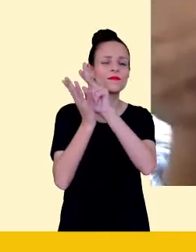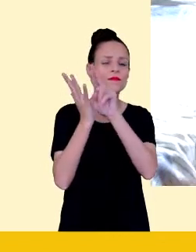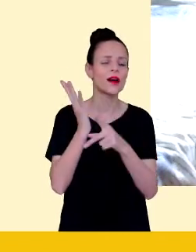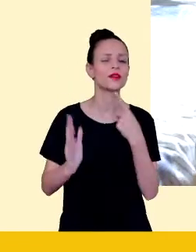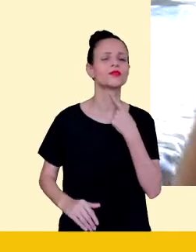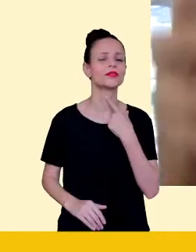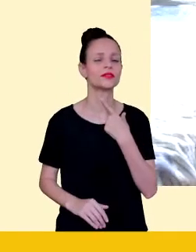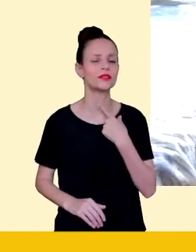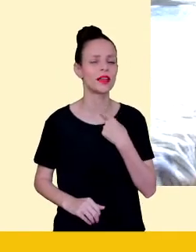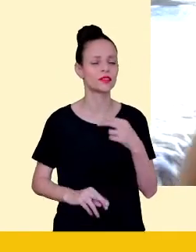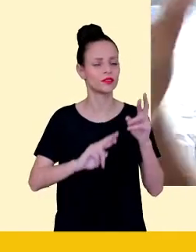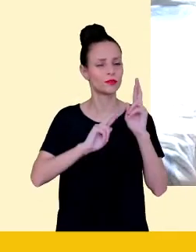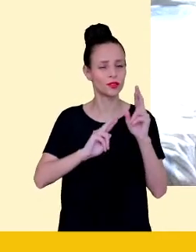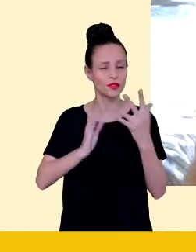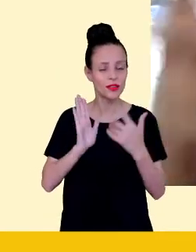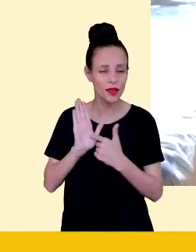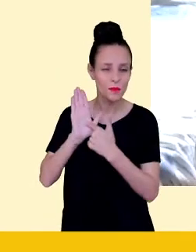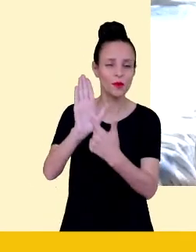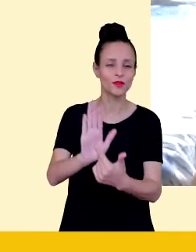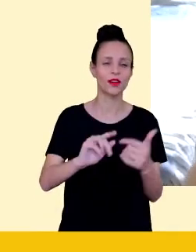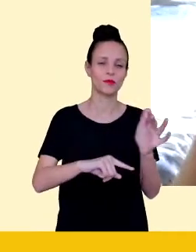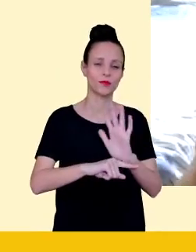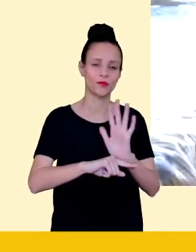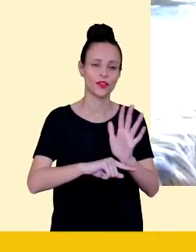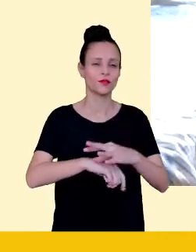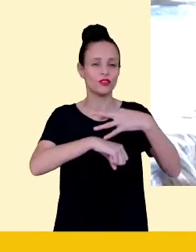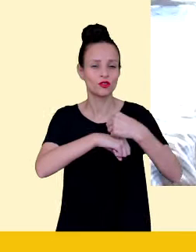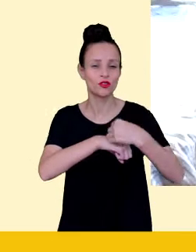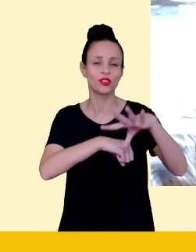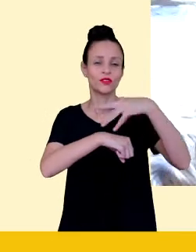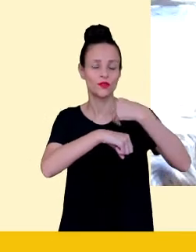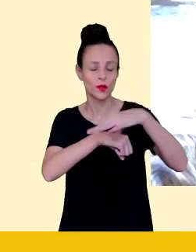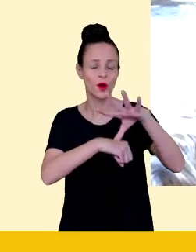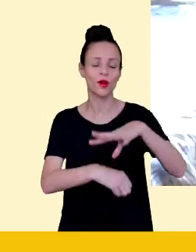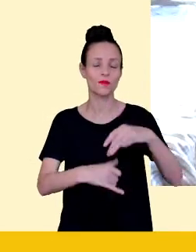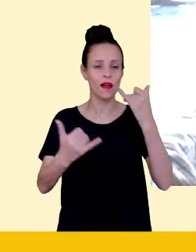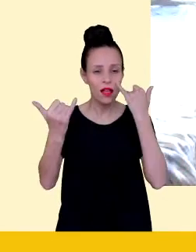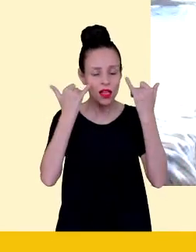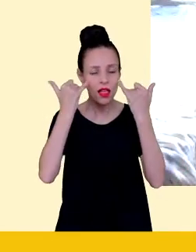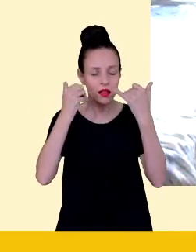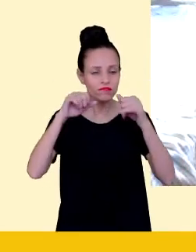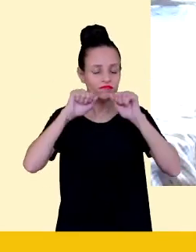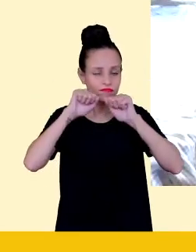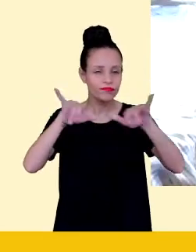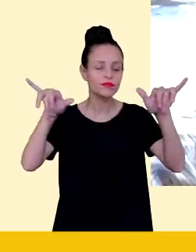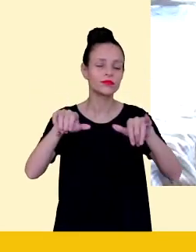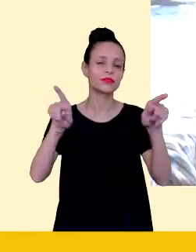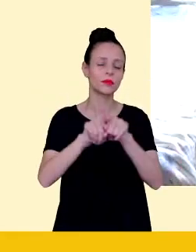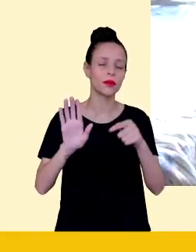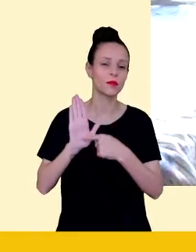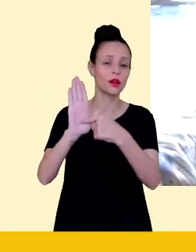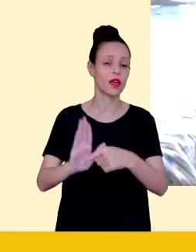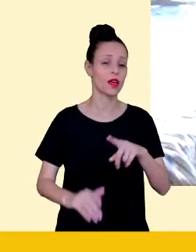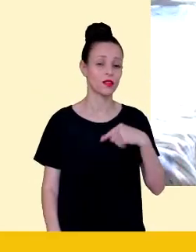vários desejos e expectativas que a gente queria trazer com o filme, né? Isso que eu tô falando, de informar, de expor